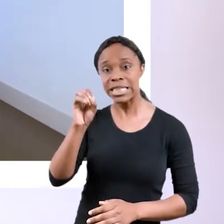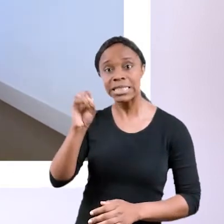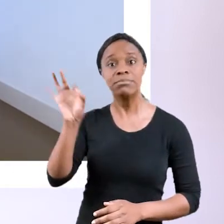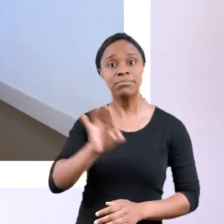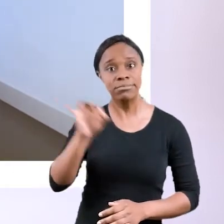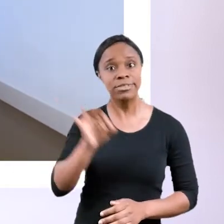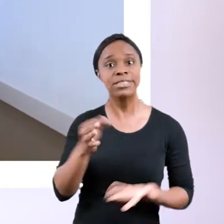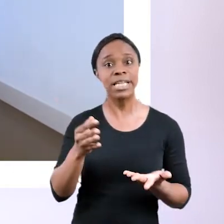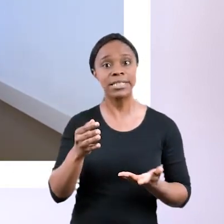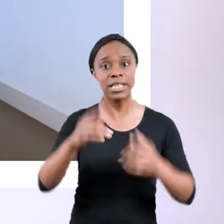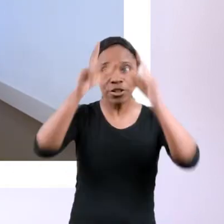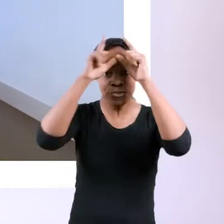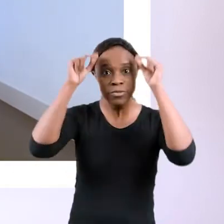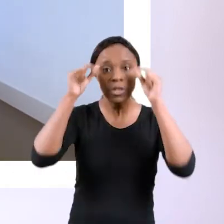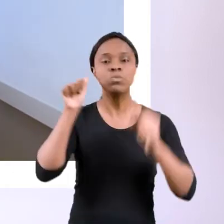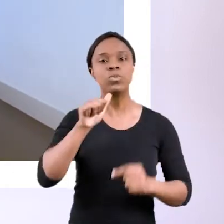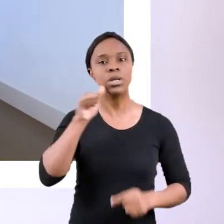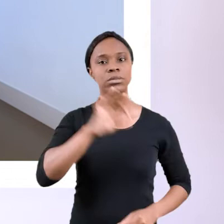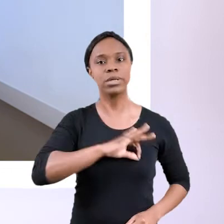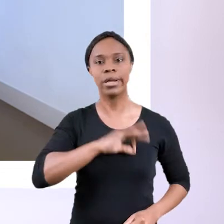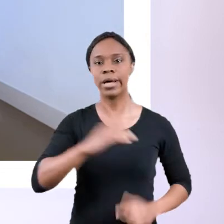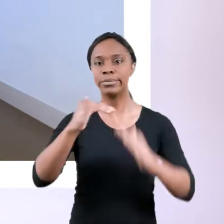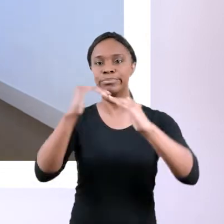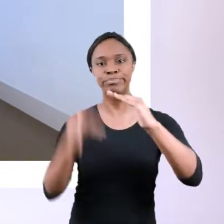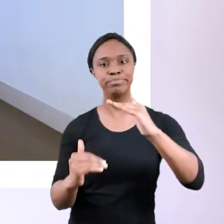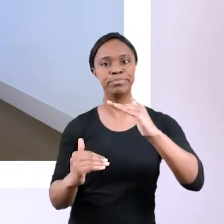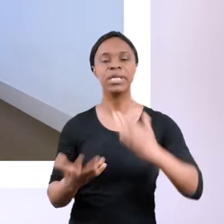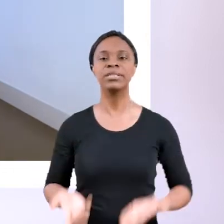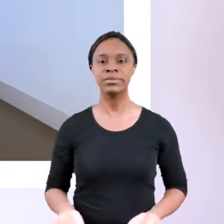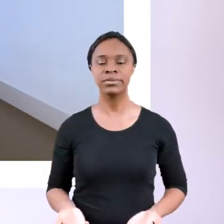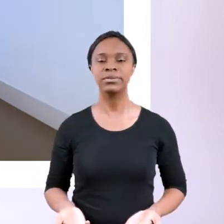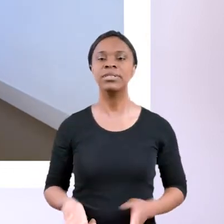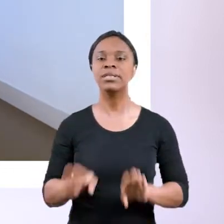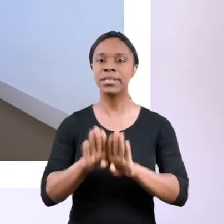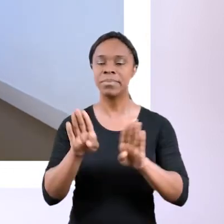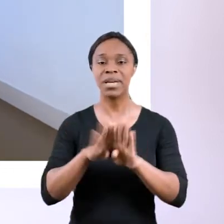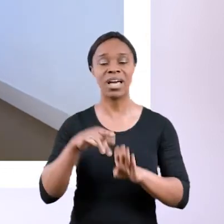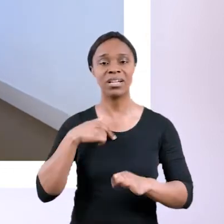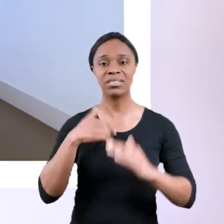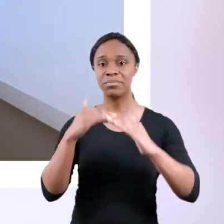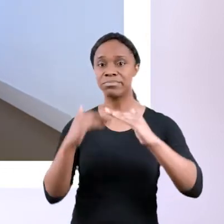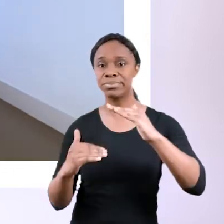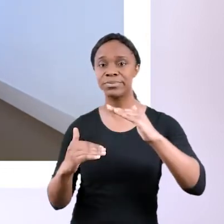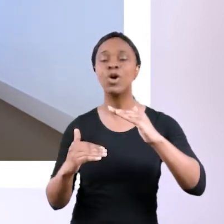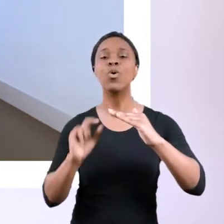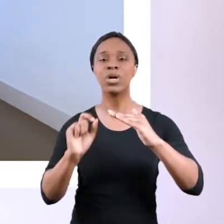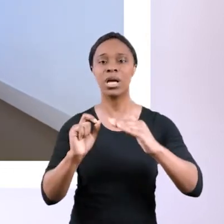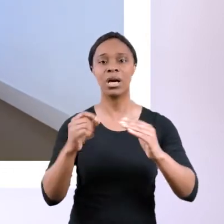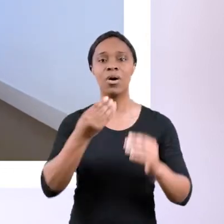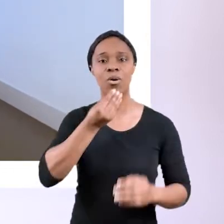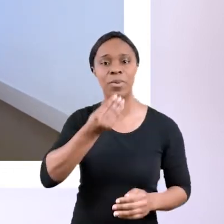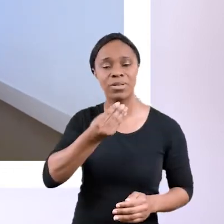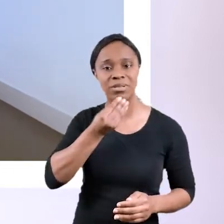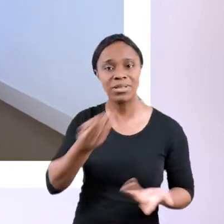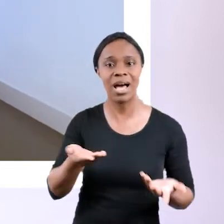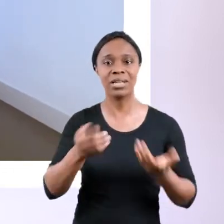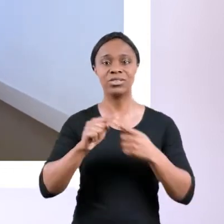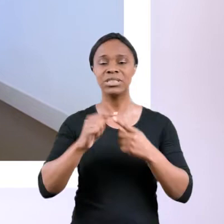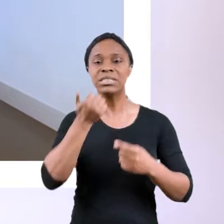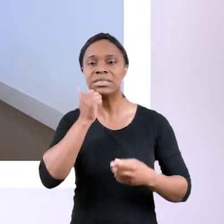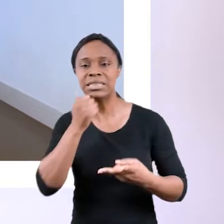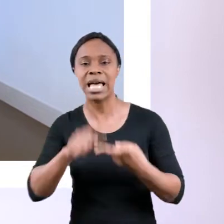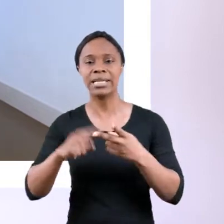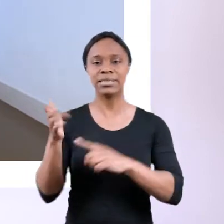enfermagem, as mulheres ainda ganham menos. E também têm menos oportunidades de trabalho nas áreas de ciência